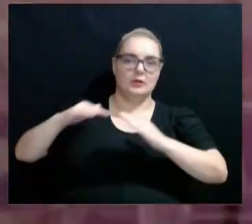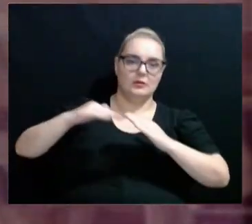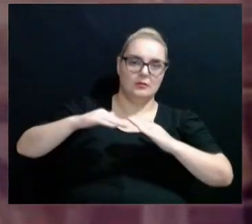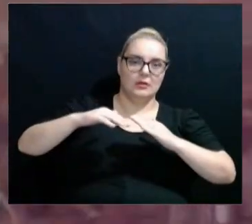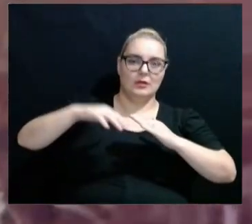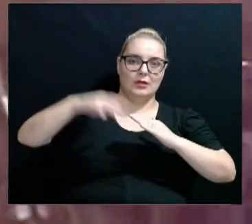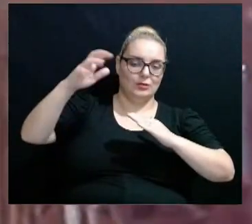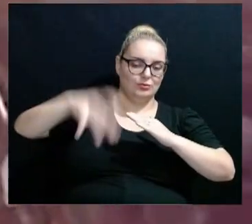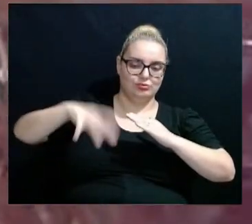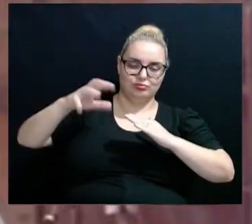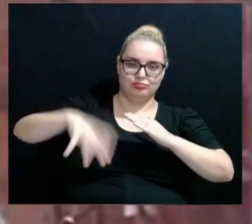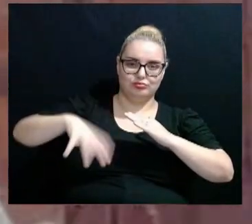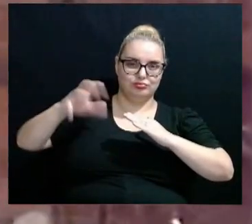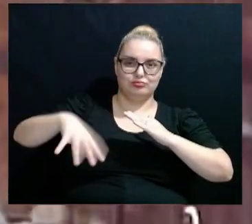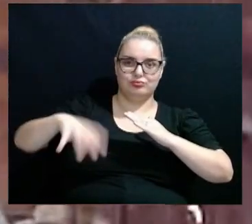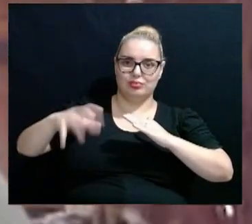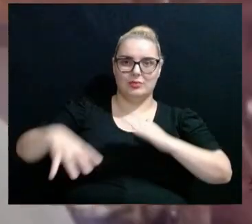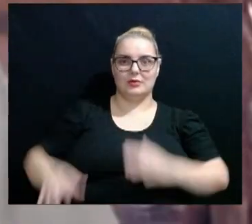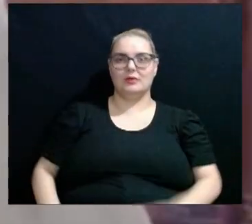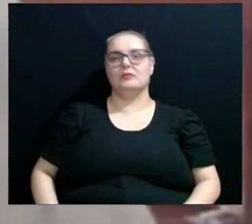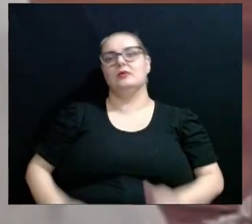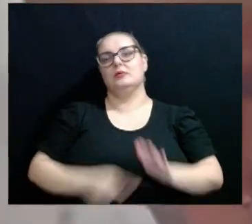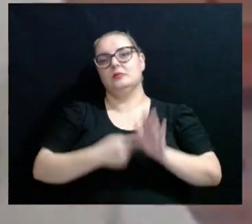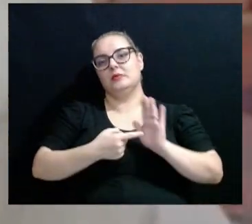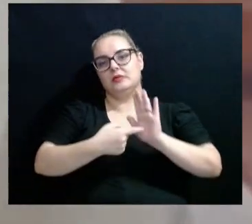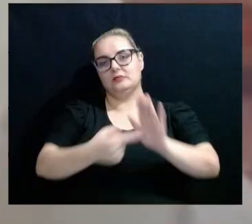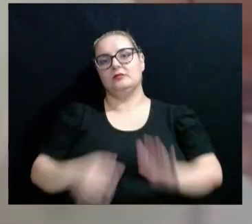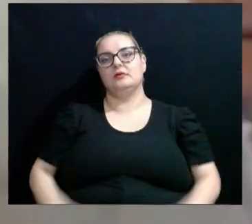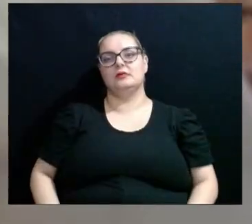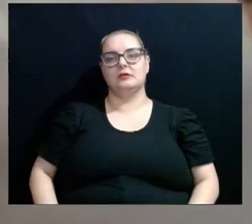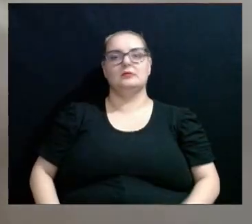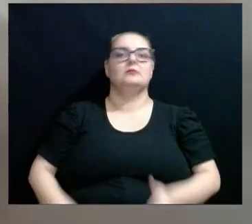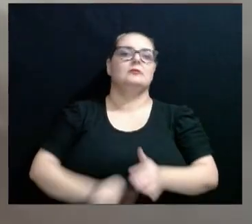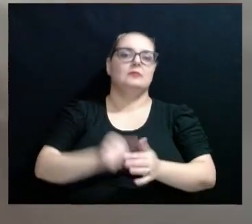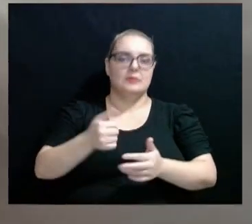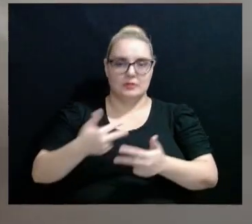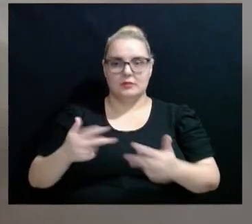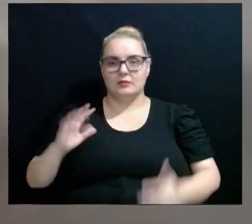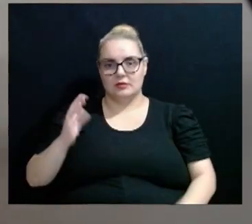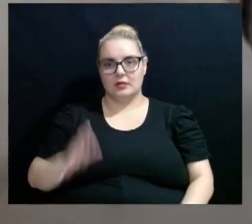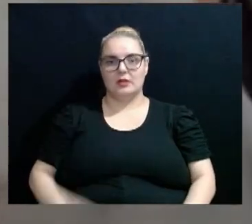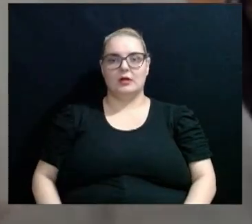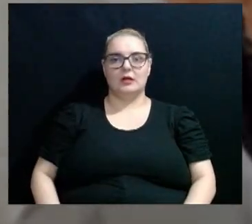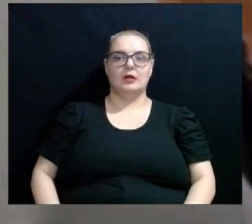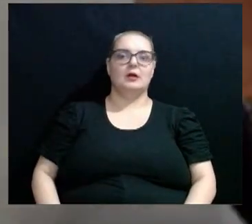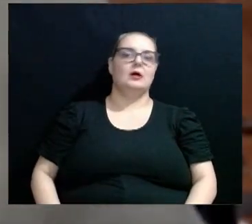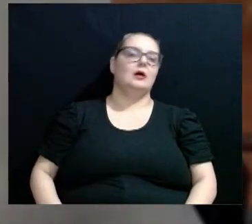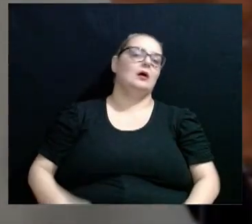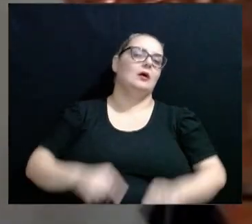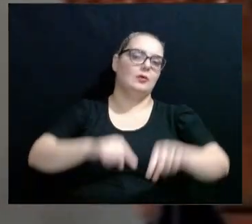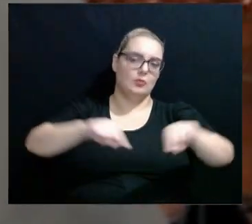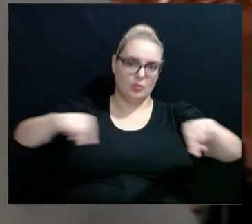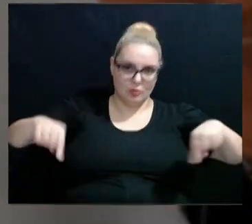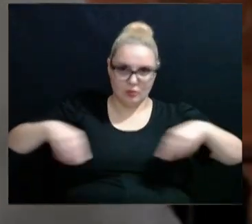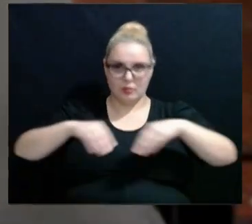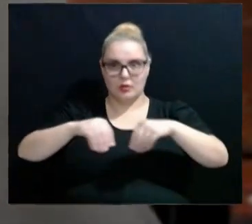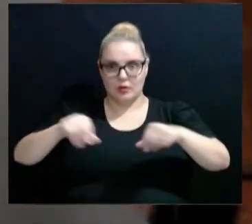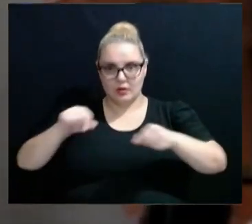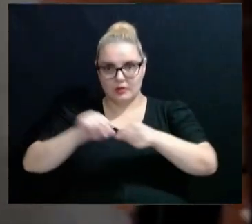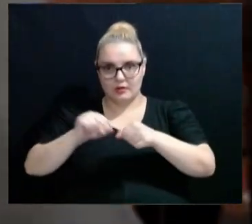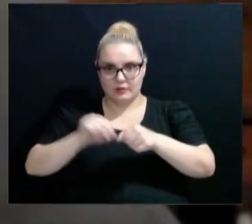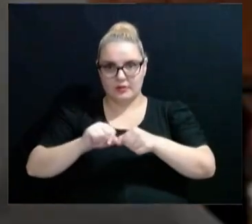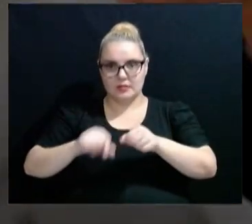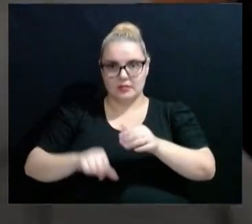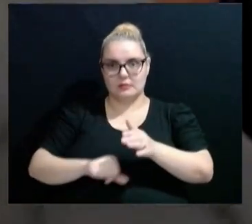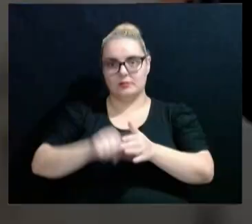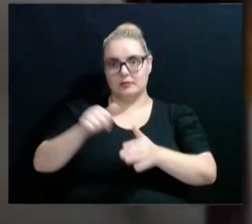do meu pai, fechado de lona, eu lembro que era inclinado, chuva no pé, fiz a primeira exposição. Então foi assim que nasceu. Aí